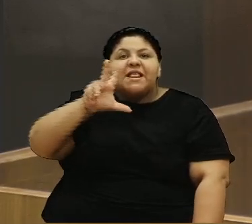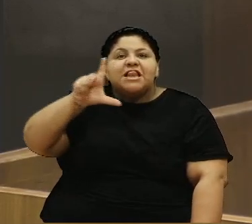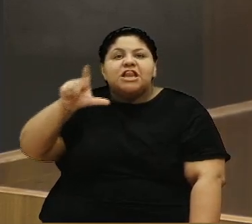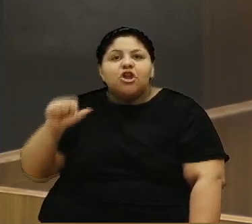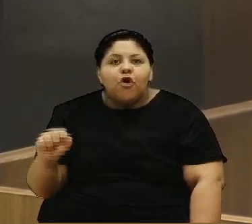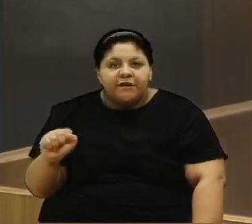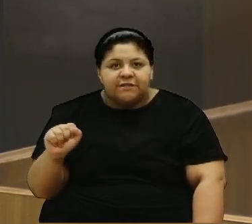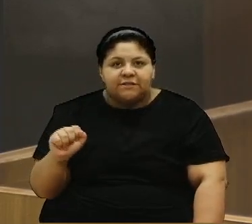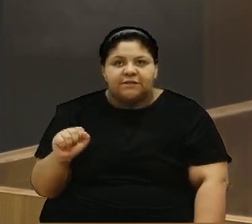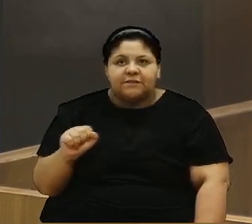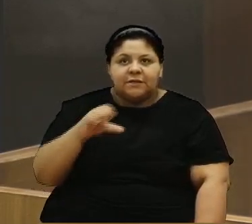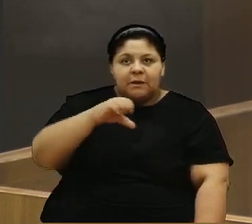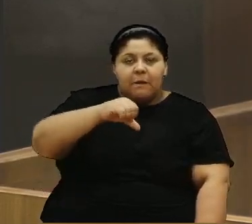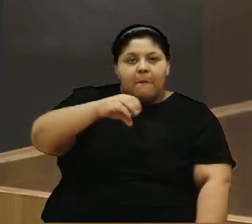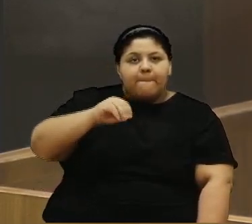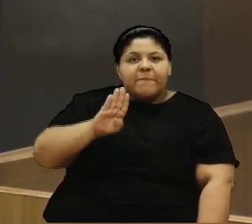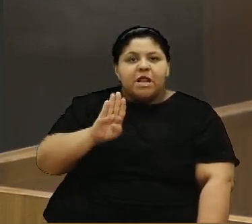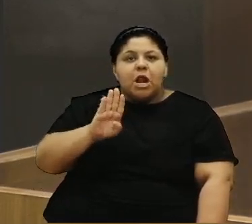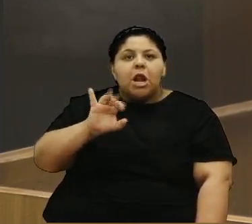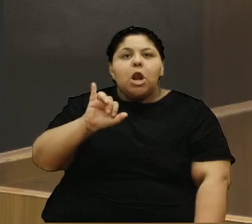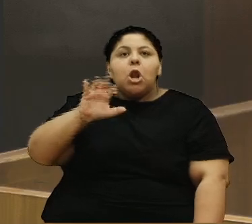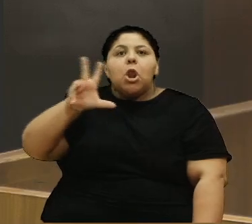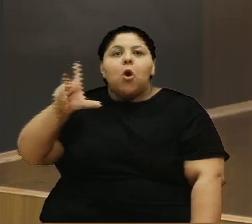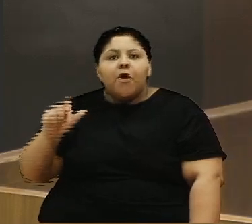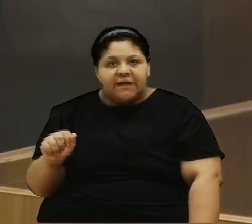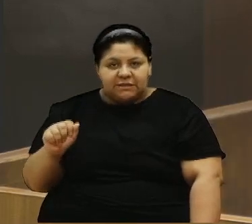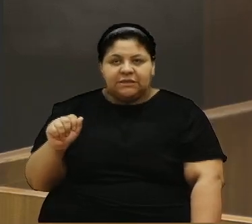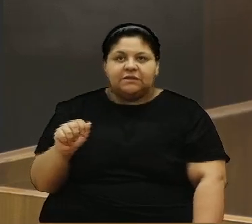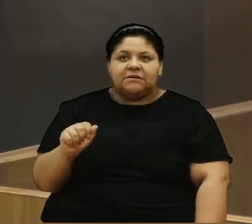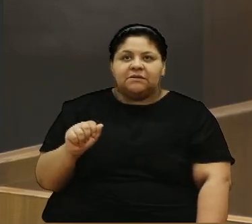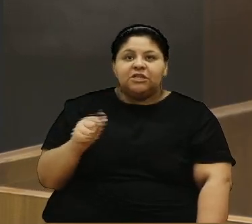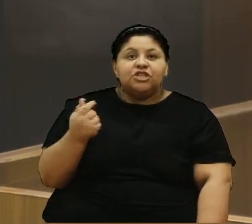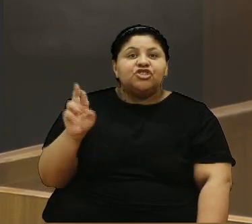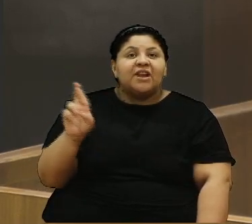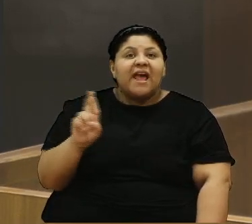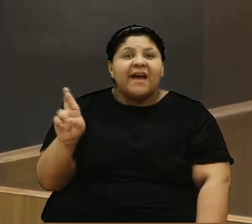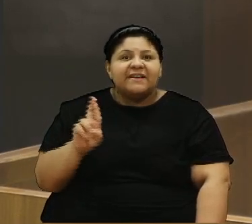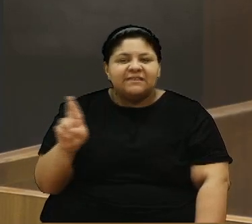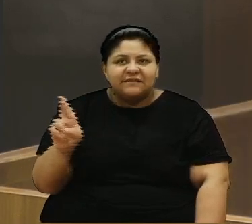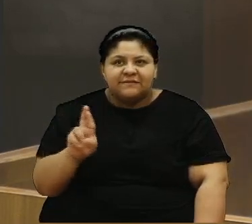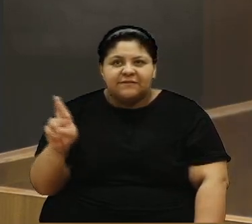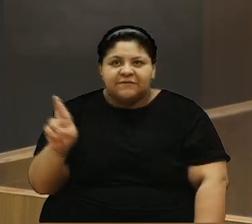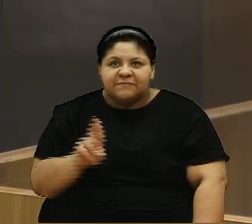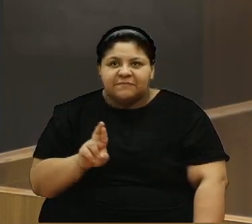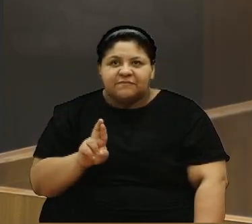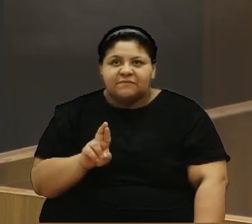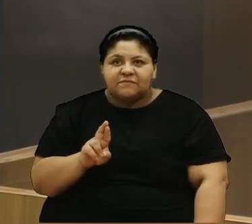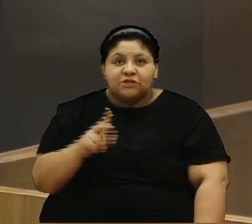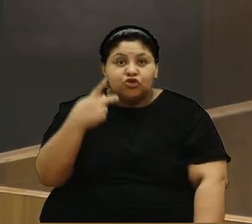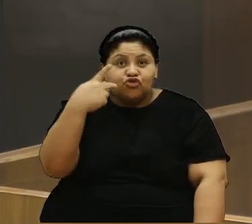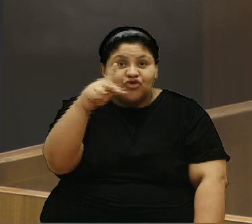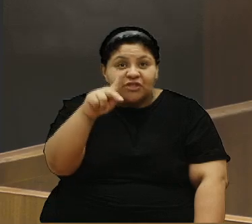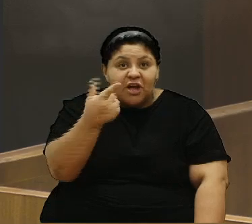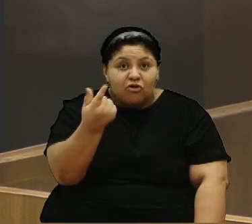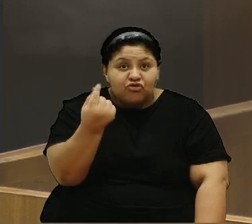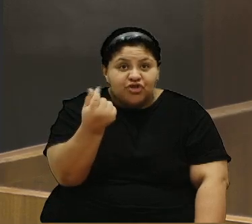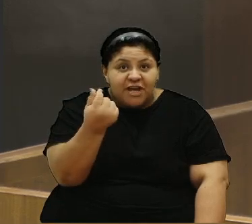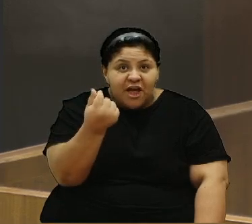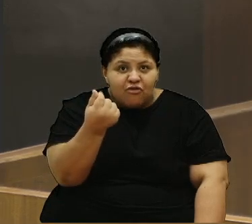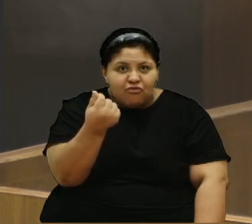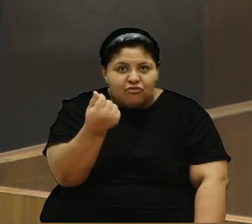bilhões, 90 bilhões de reais do seu dinheiro, dona